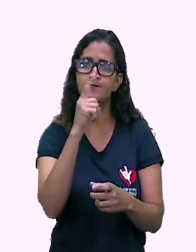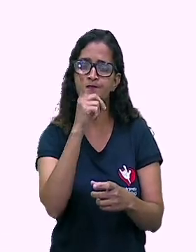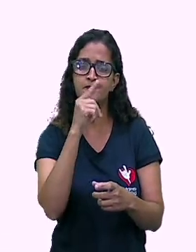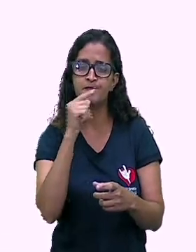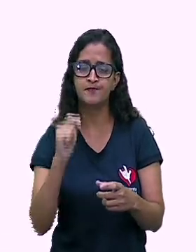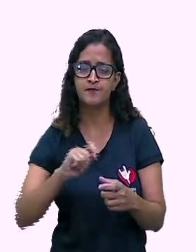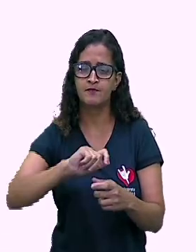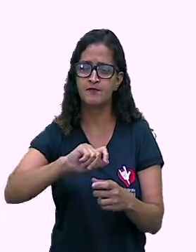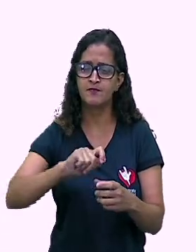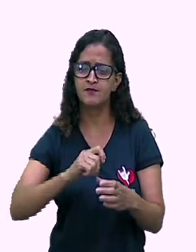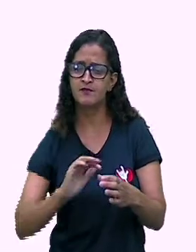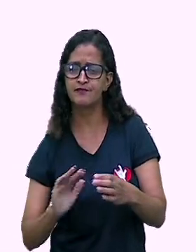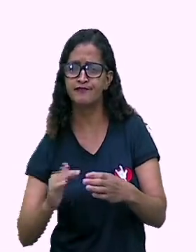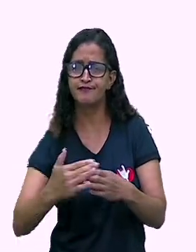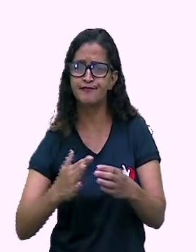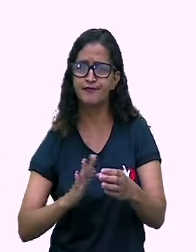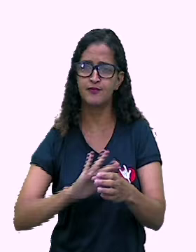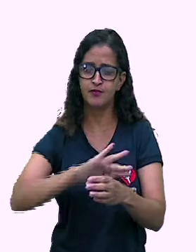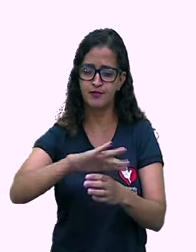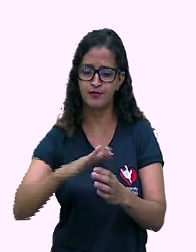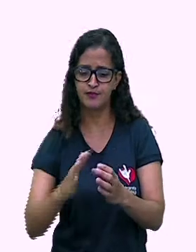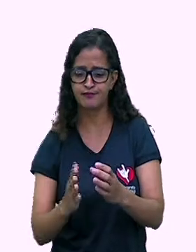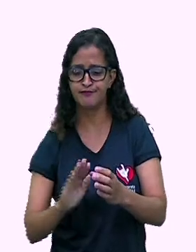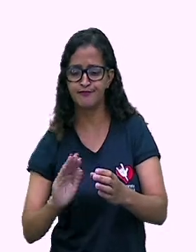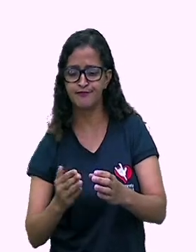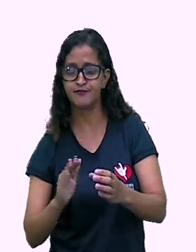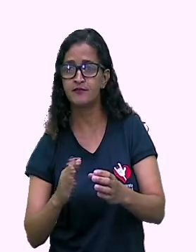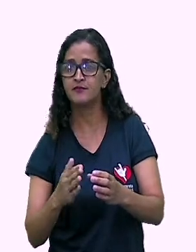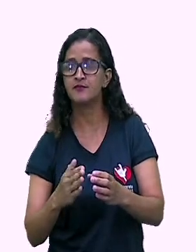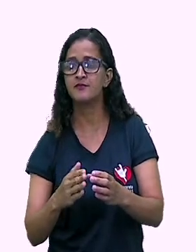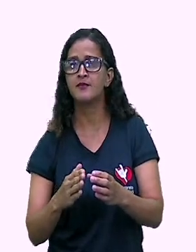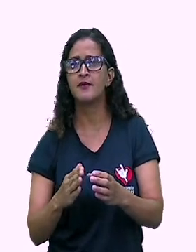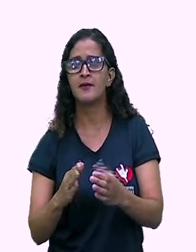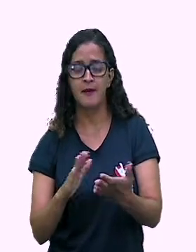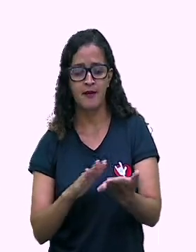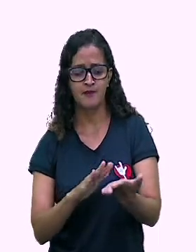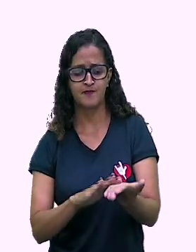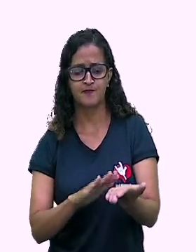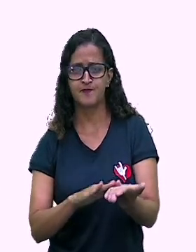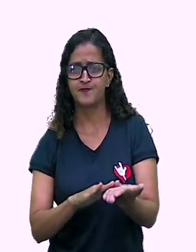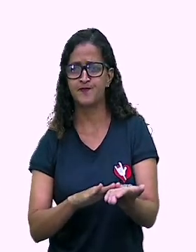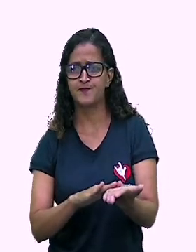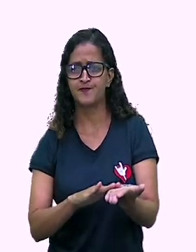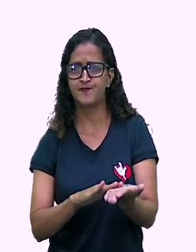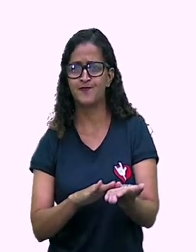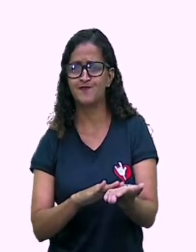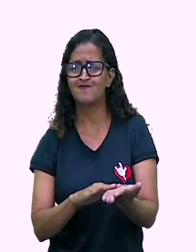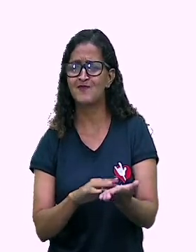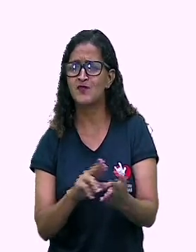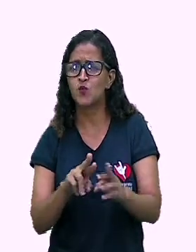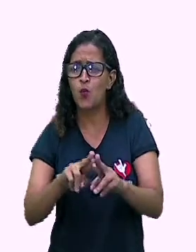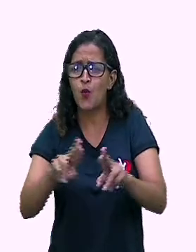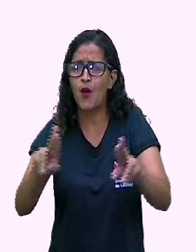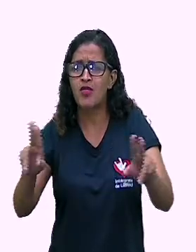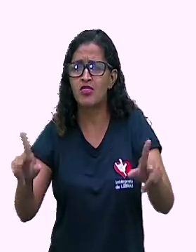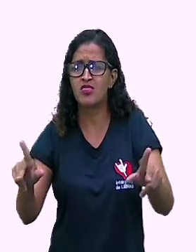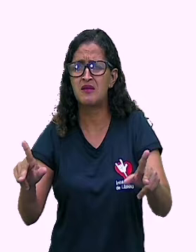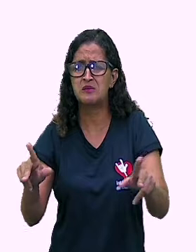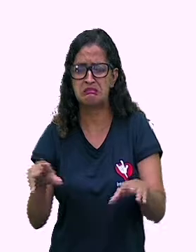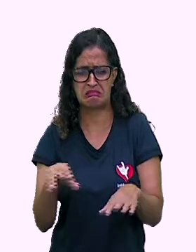aço estava completamente diferente. Seu aspecto,